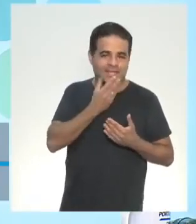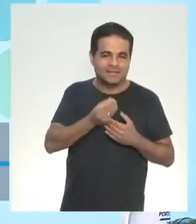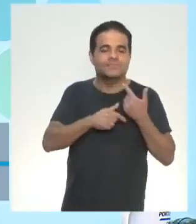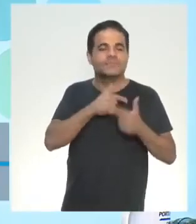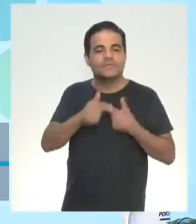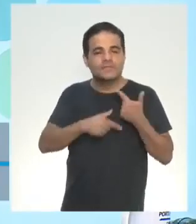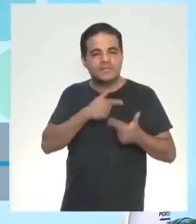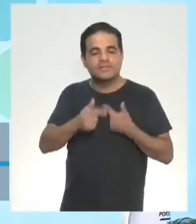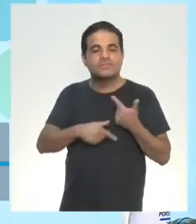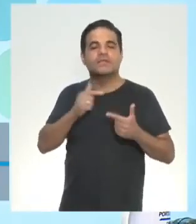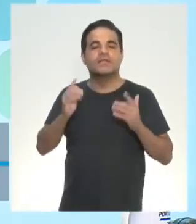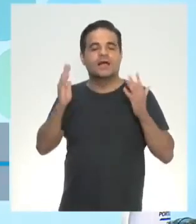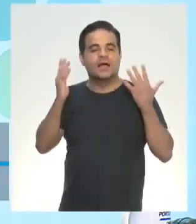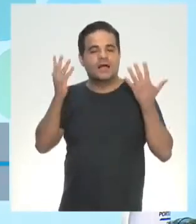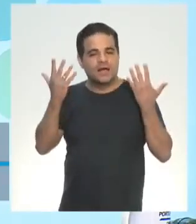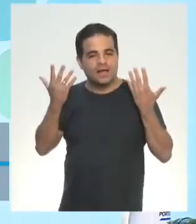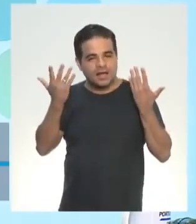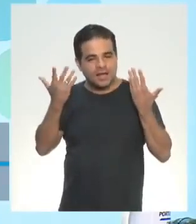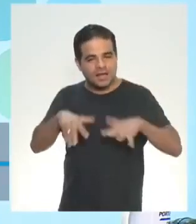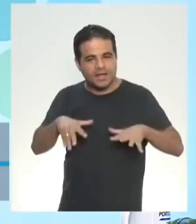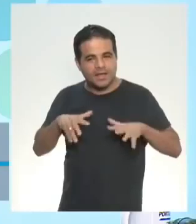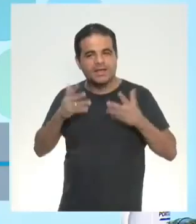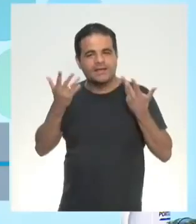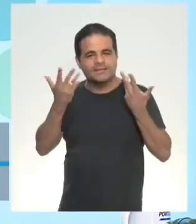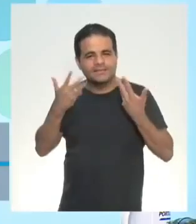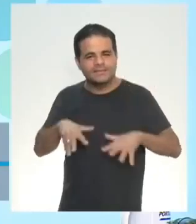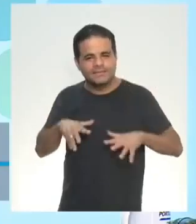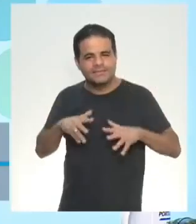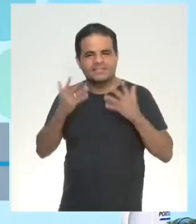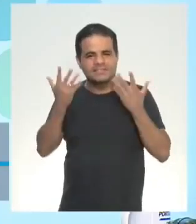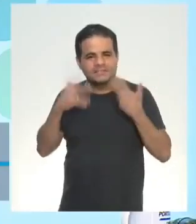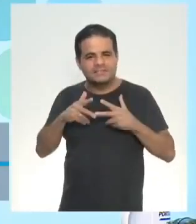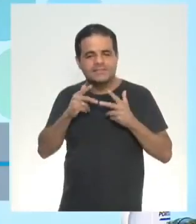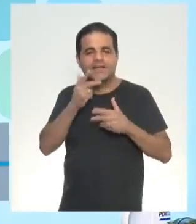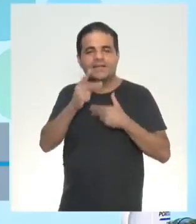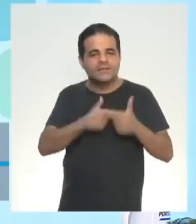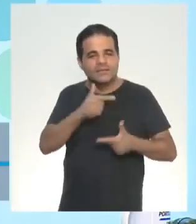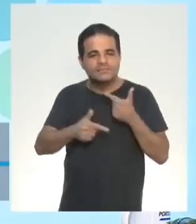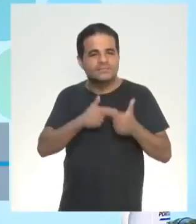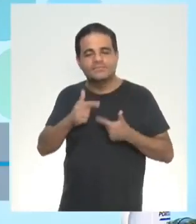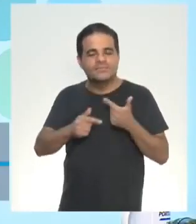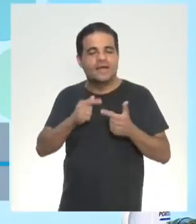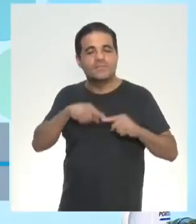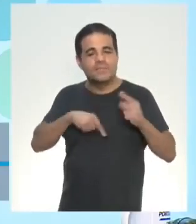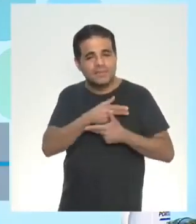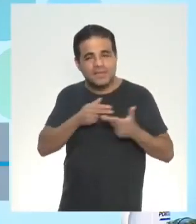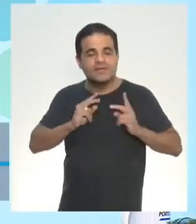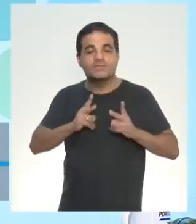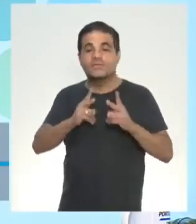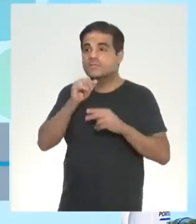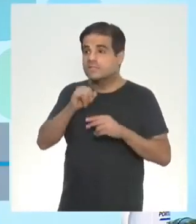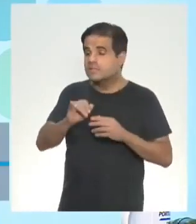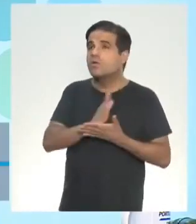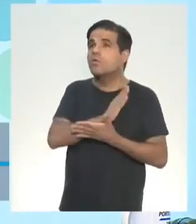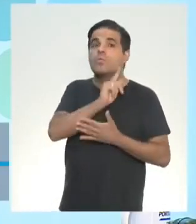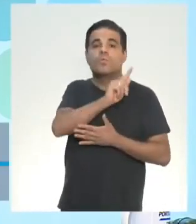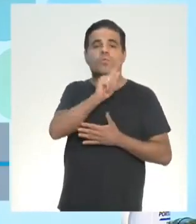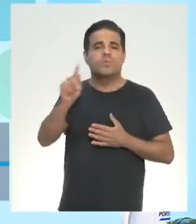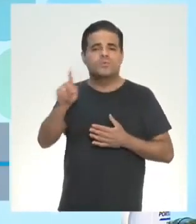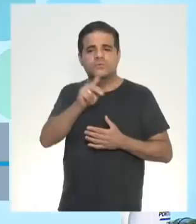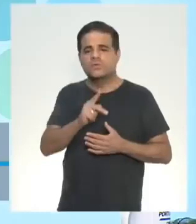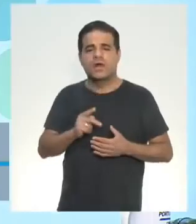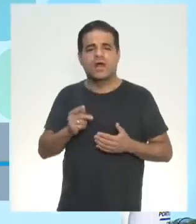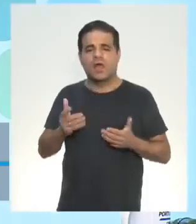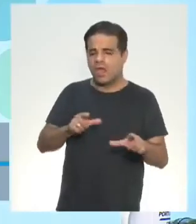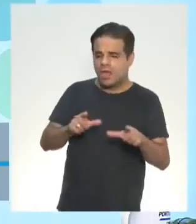realismo, naturalismo, Por quê? A gente trabalha o material Aprender Sempre. Se algum professor, eu quero